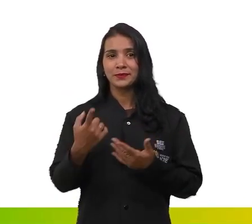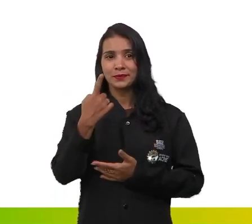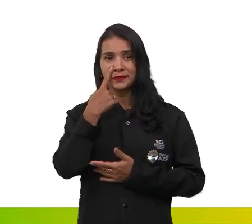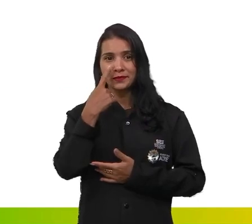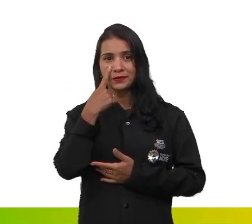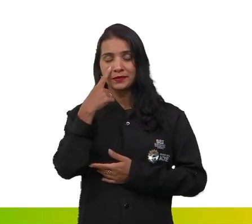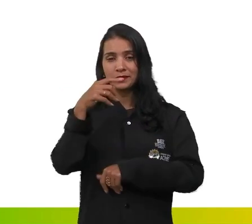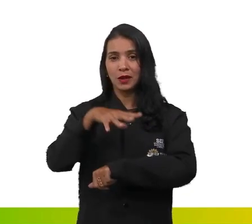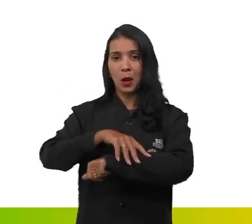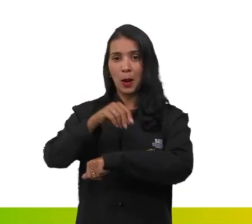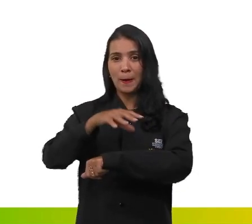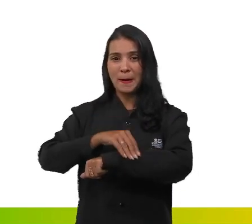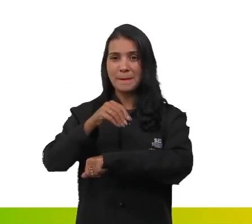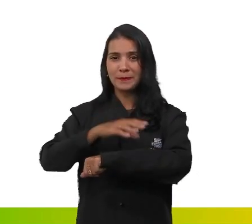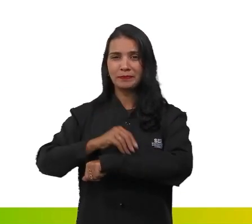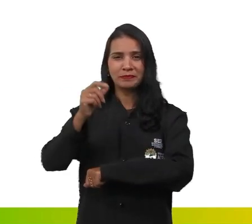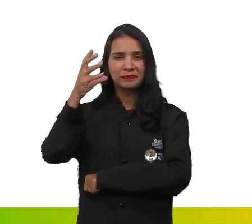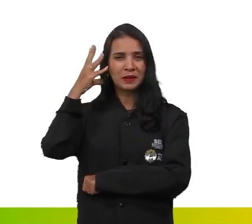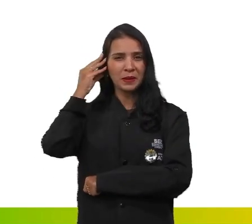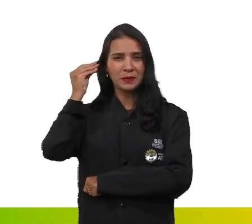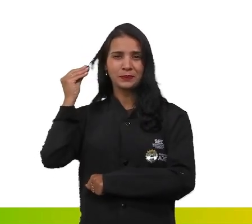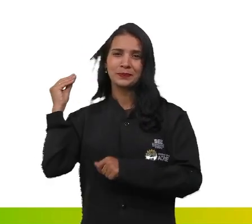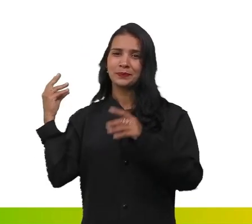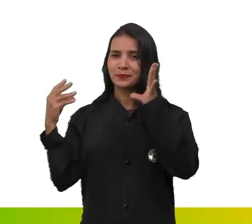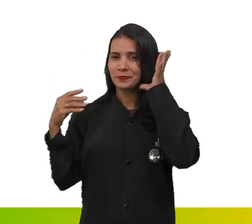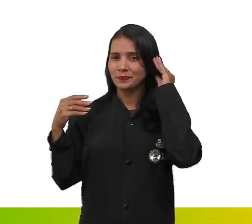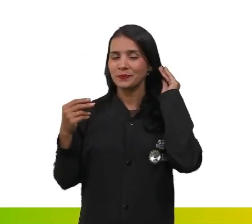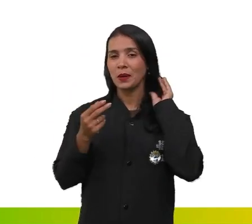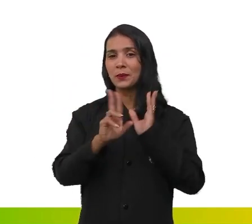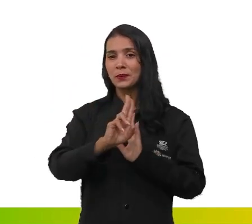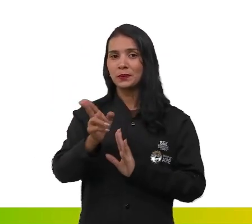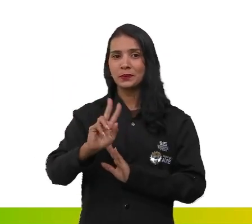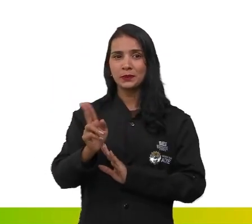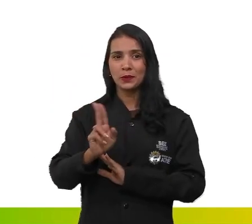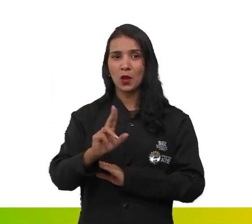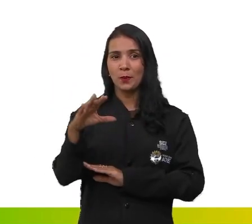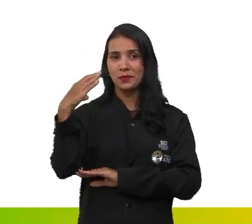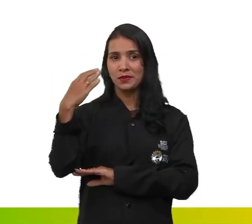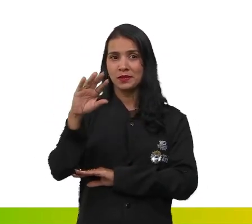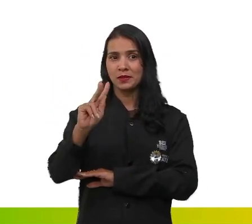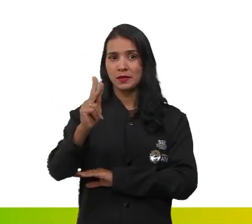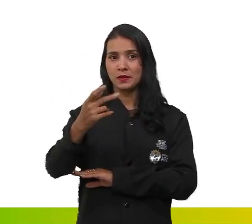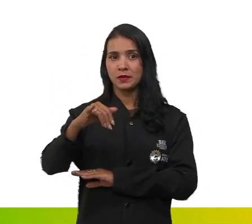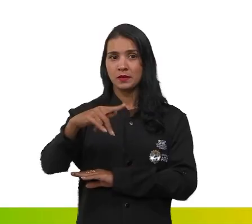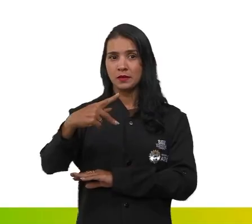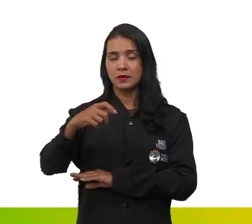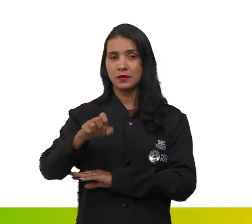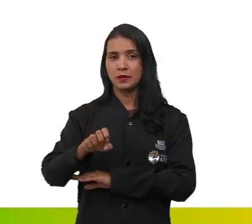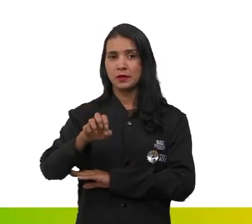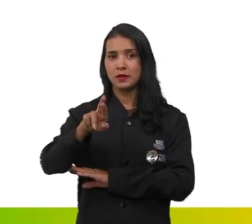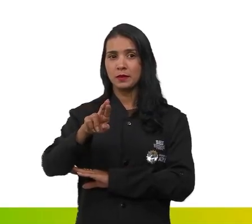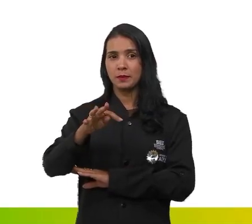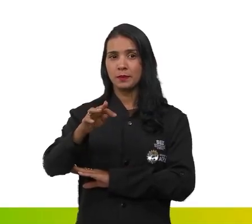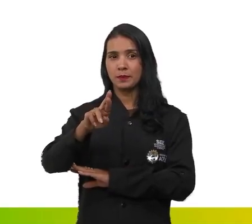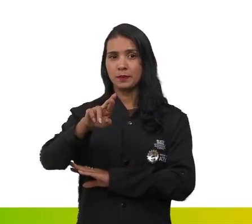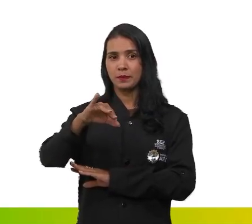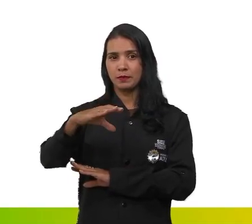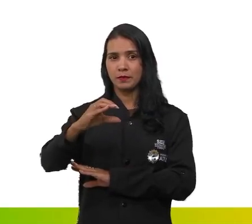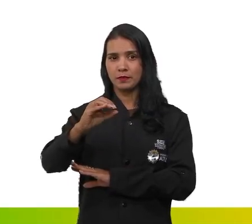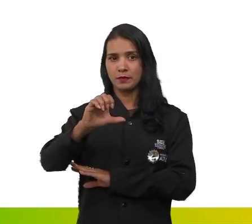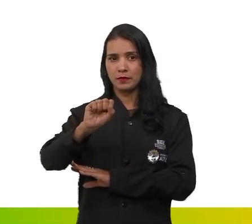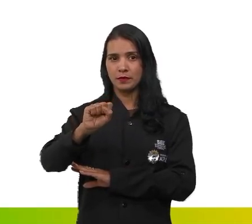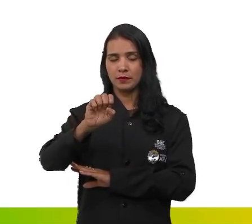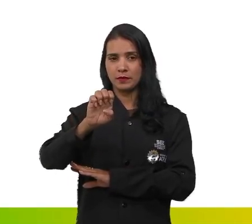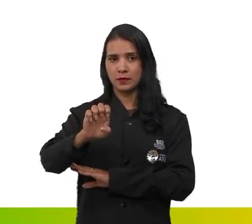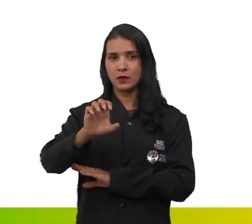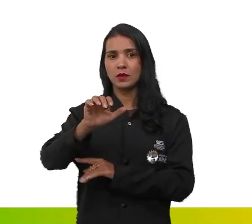os cabelos, os pelos aí na orelha, ele recebe um nome. É hipertricose auricular. O que seria? É